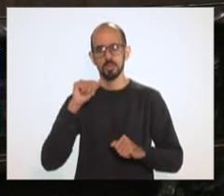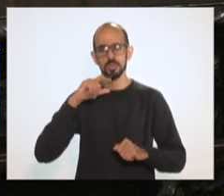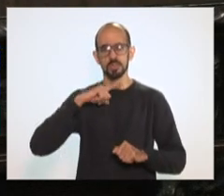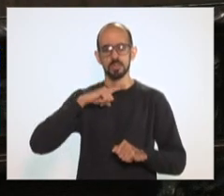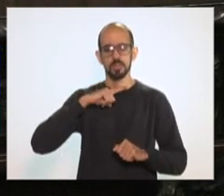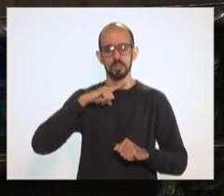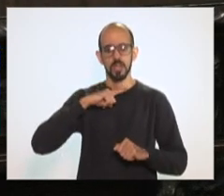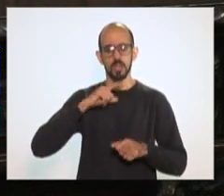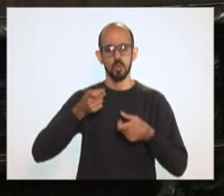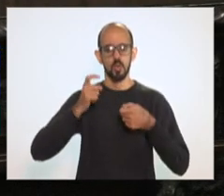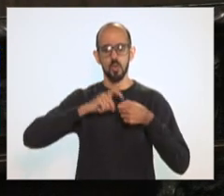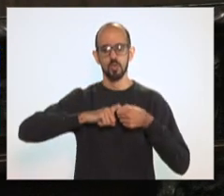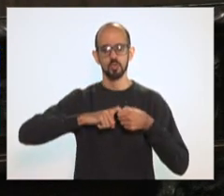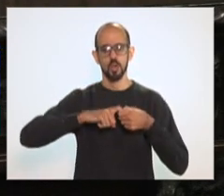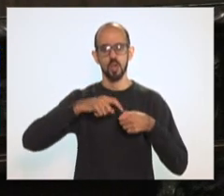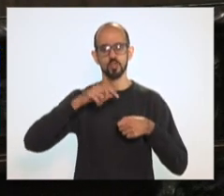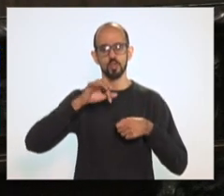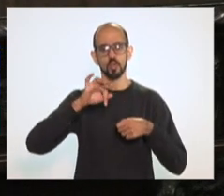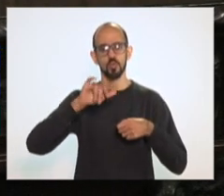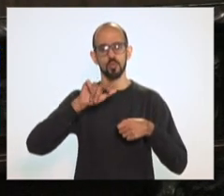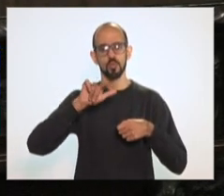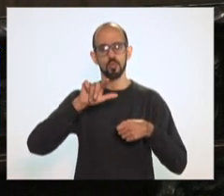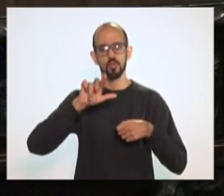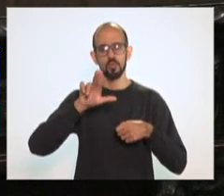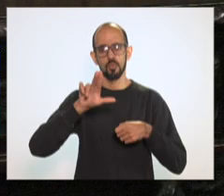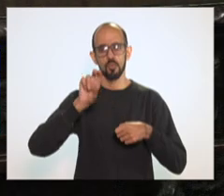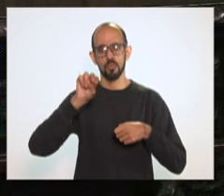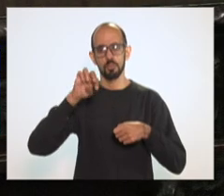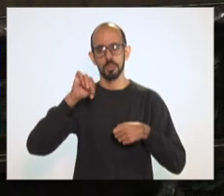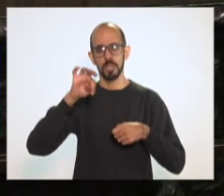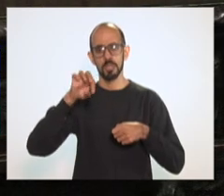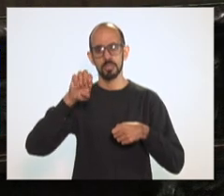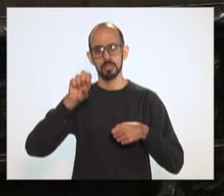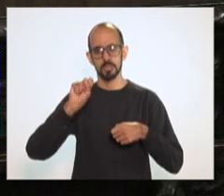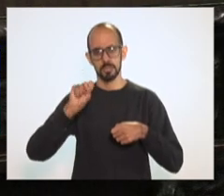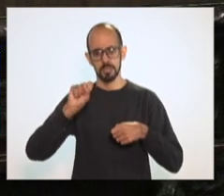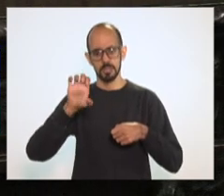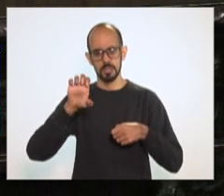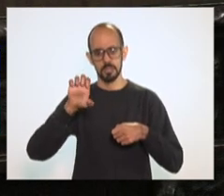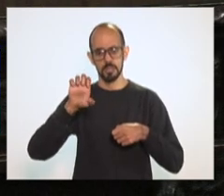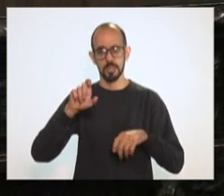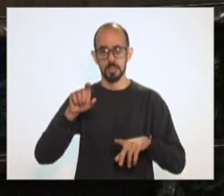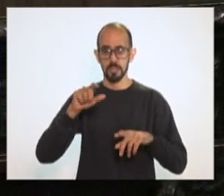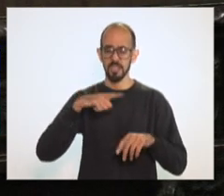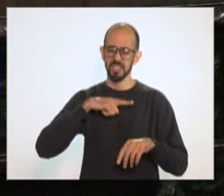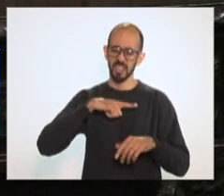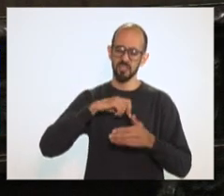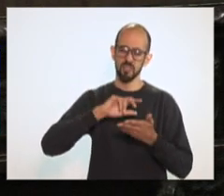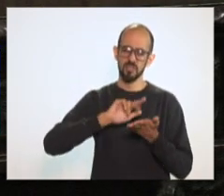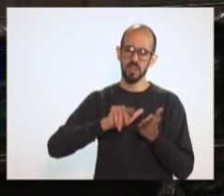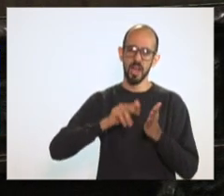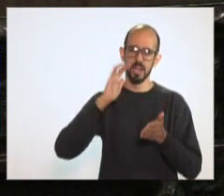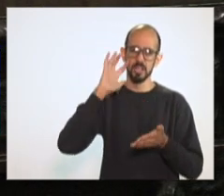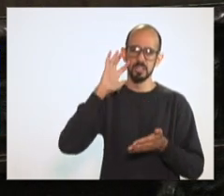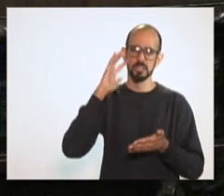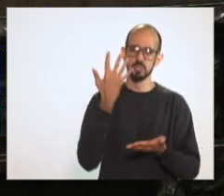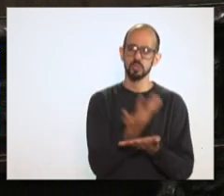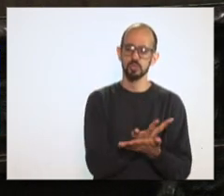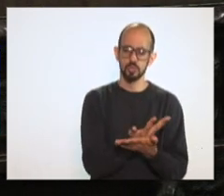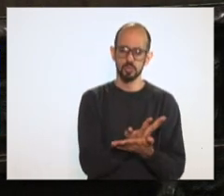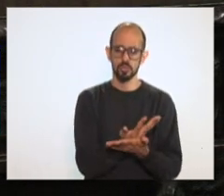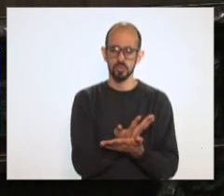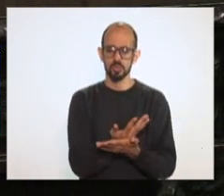Fluminense que administra por exemplo o SAMU daquela região e diversas outras iniciativas nós temos aqui na Baixada